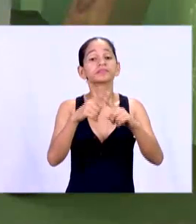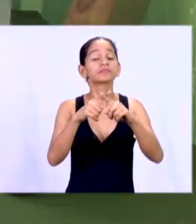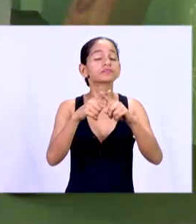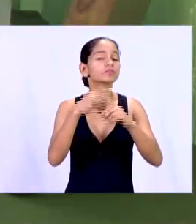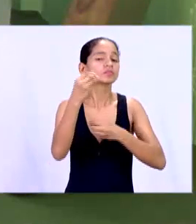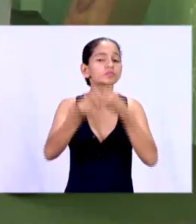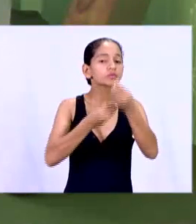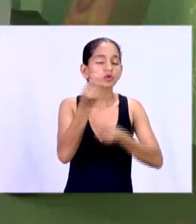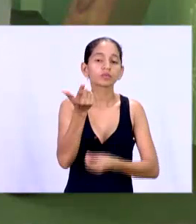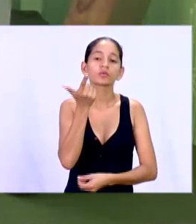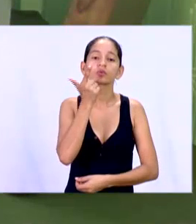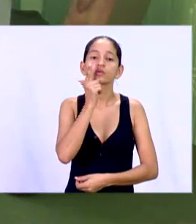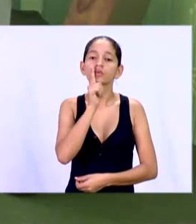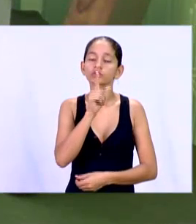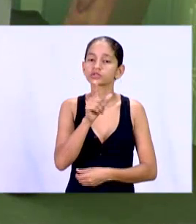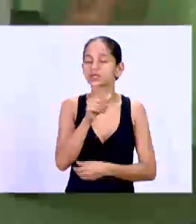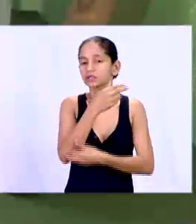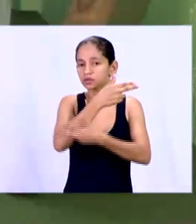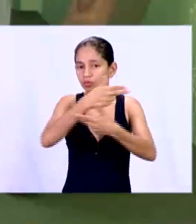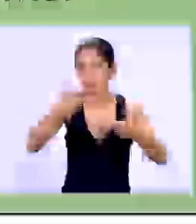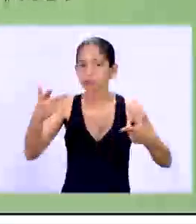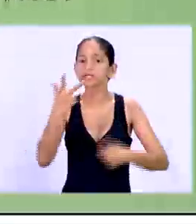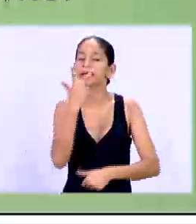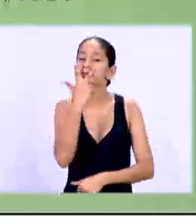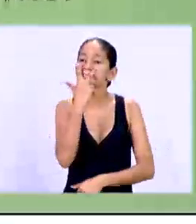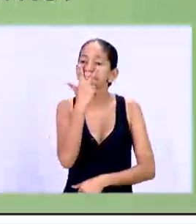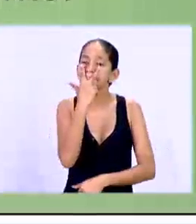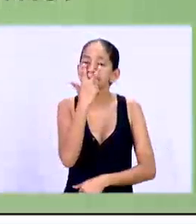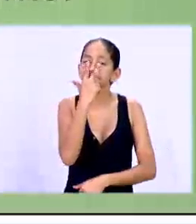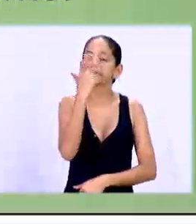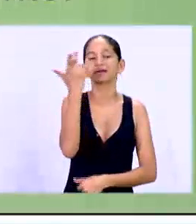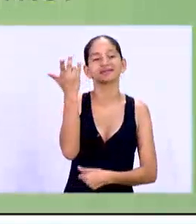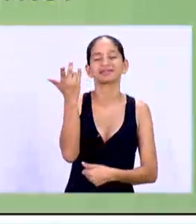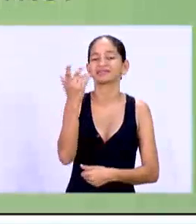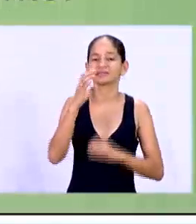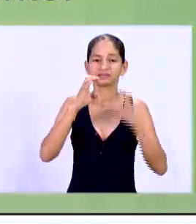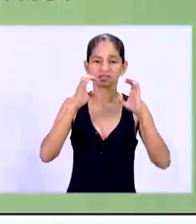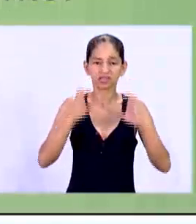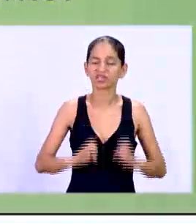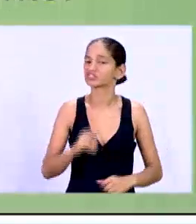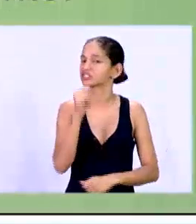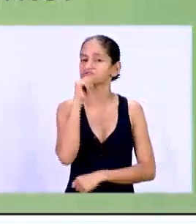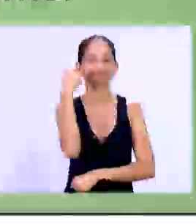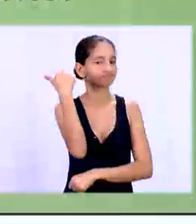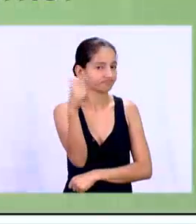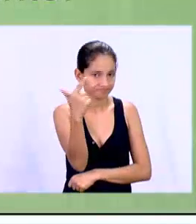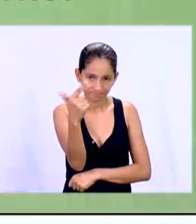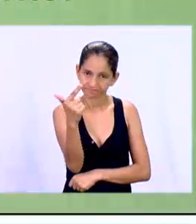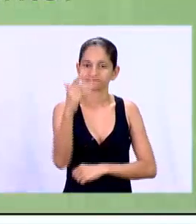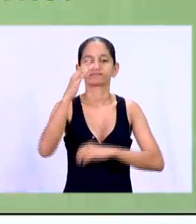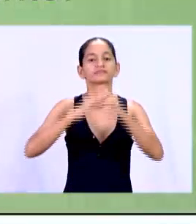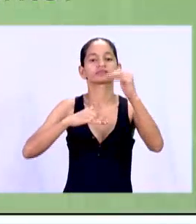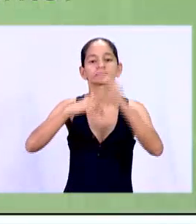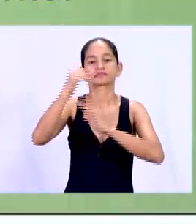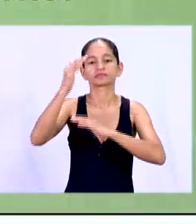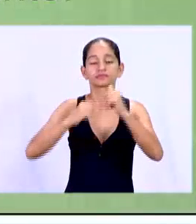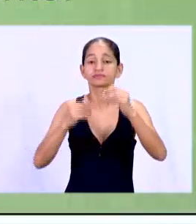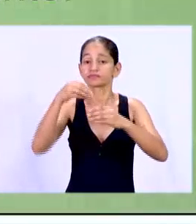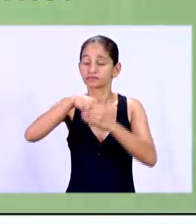identifique quais comportamentos podem ser considerados antiéticos nas relações profissionais.